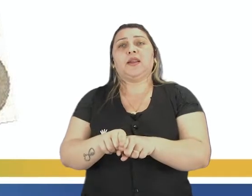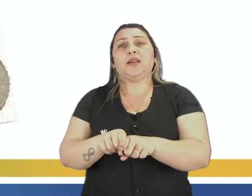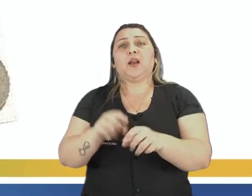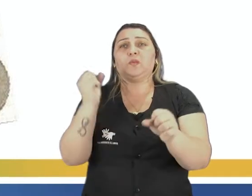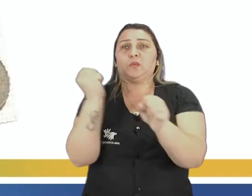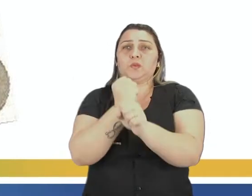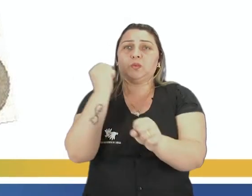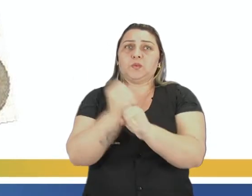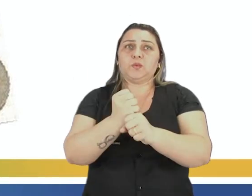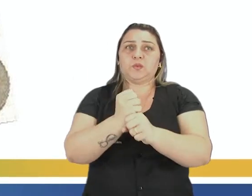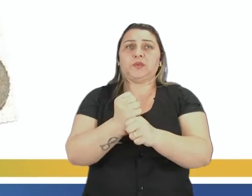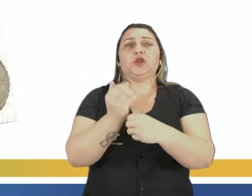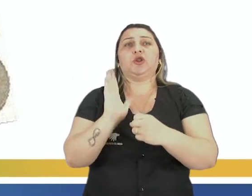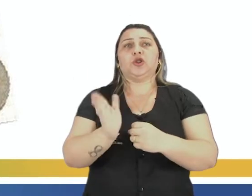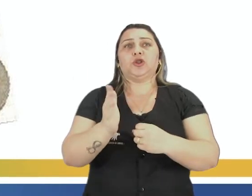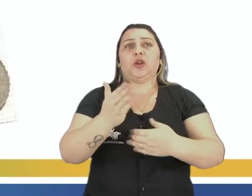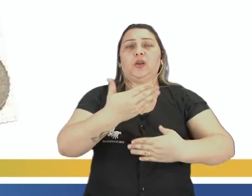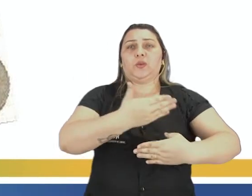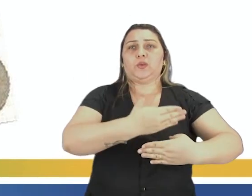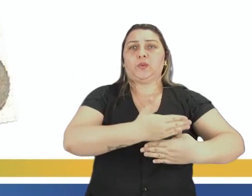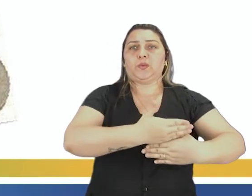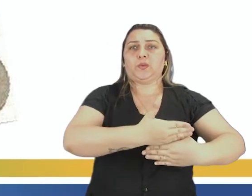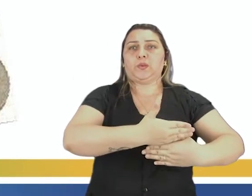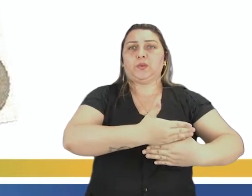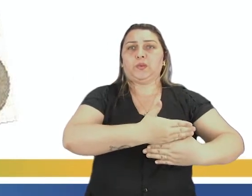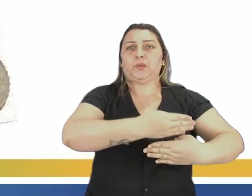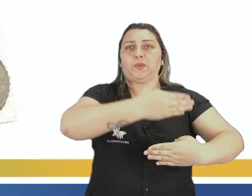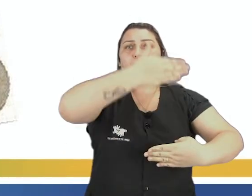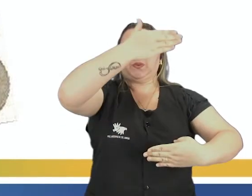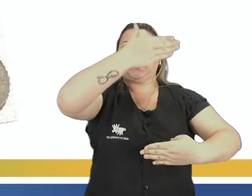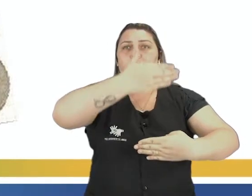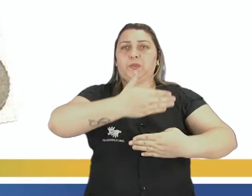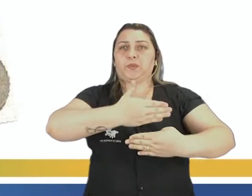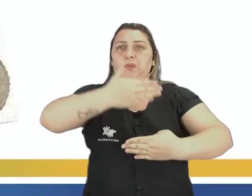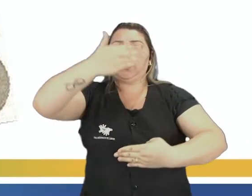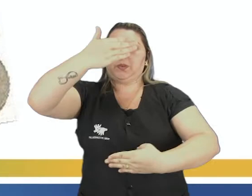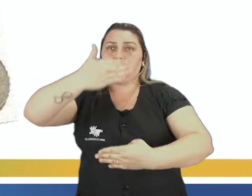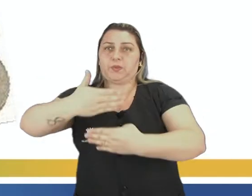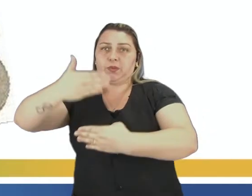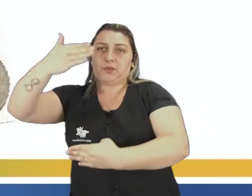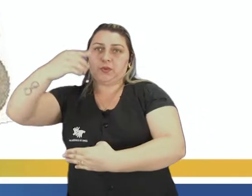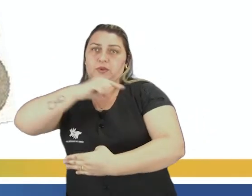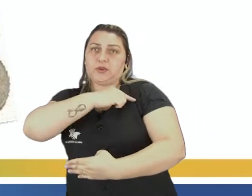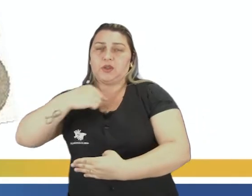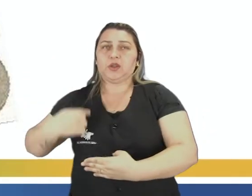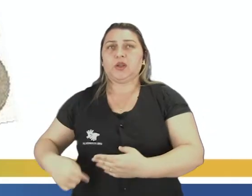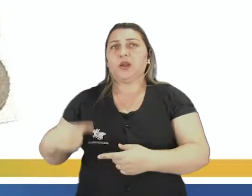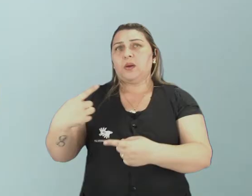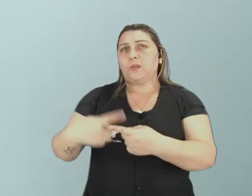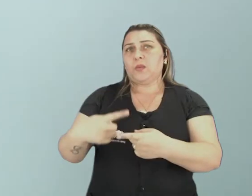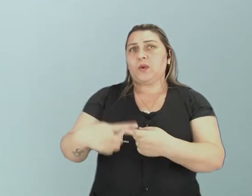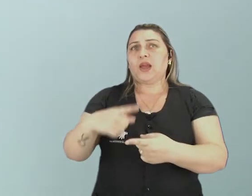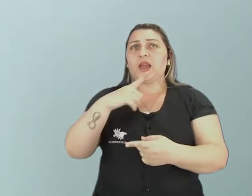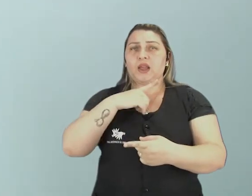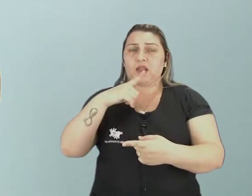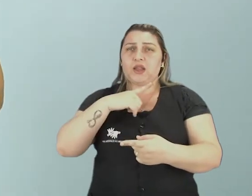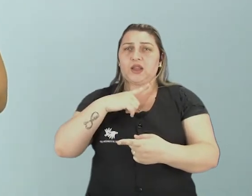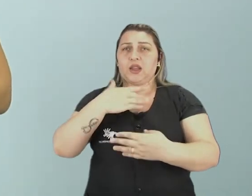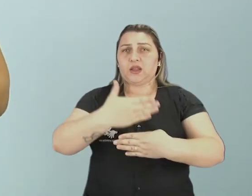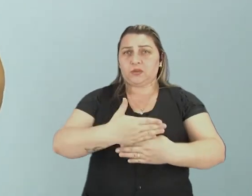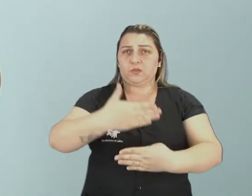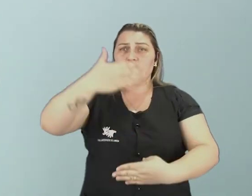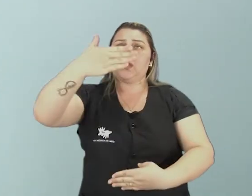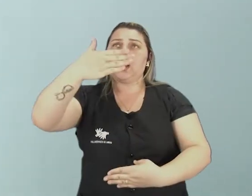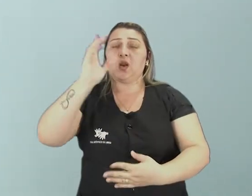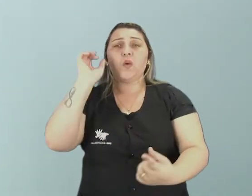a construção, como já tinha falado anteriormente, da muralha da China, né? Por que que tem essa muralha?